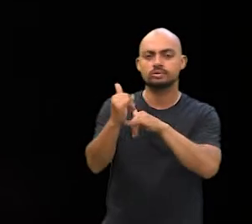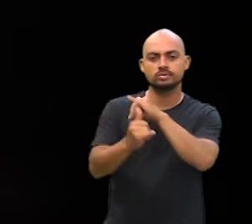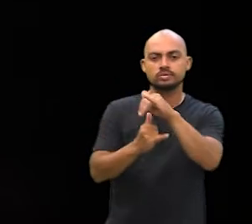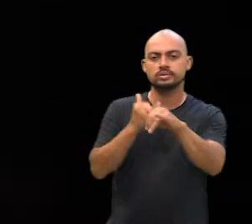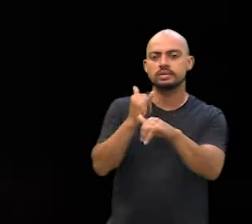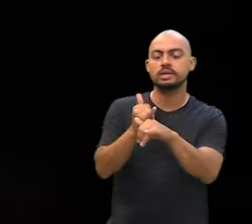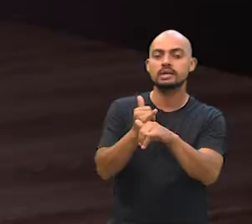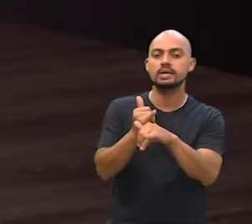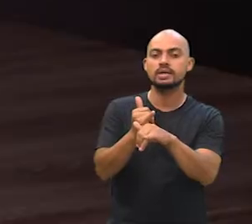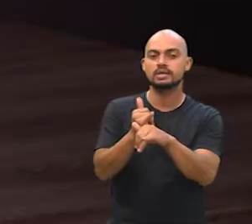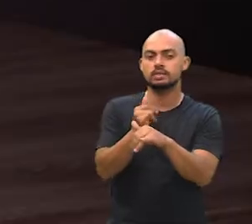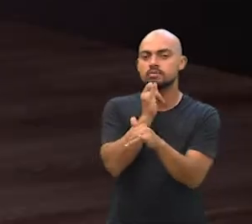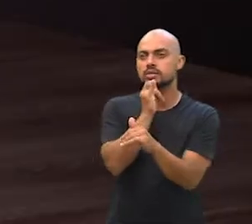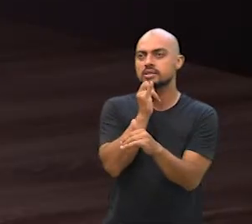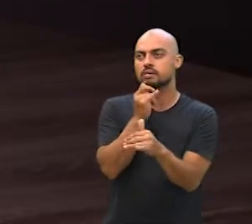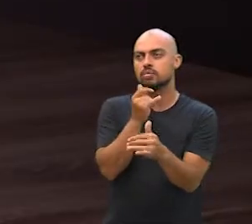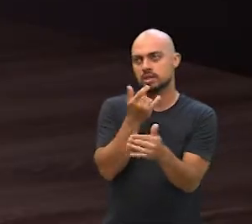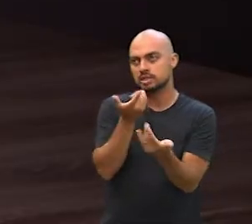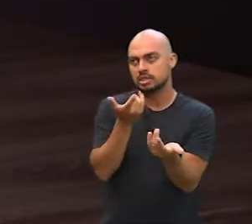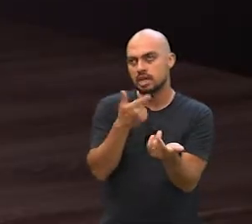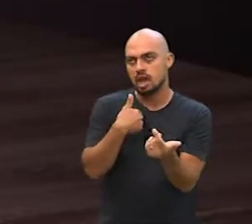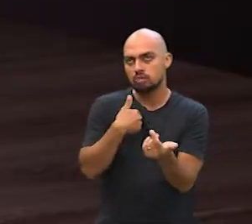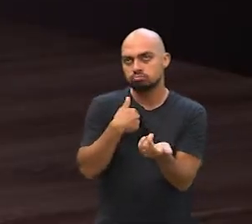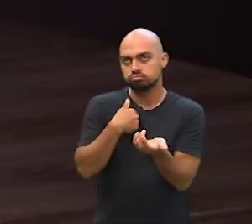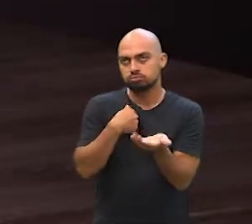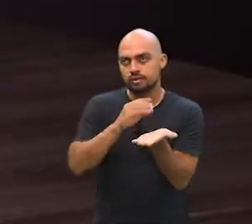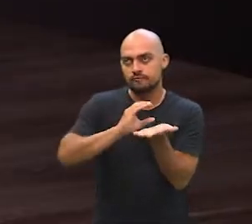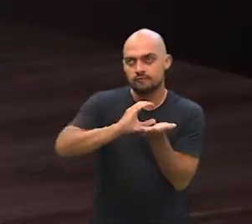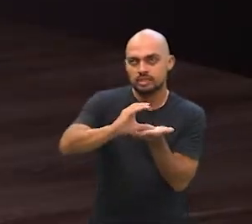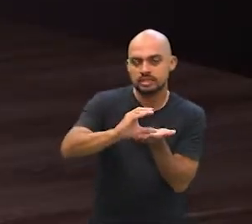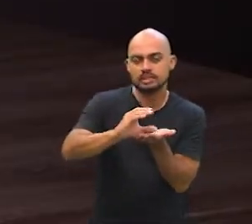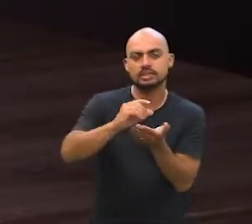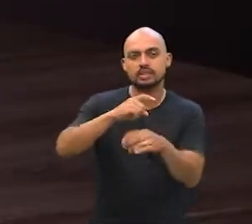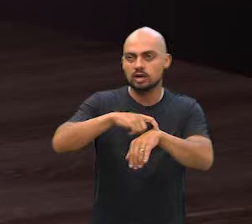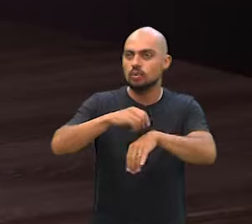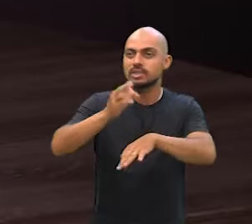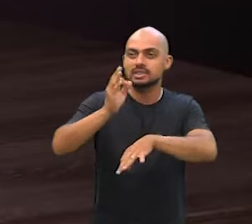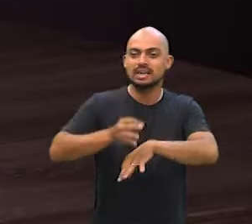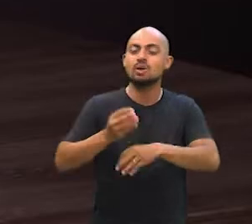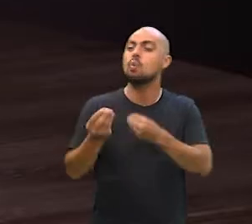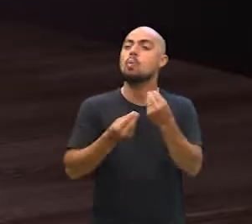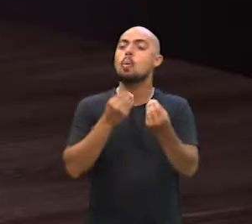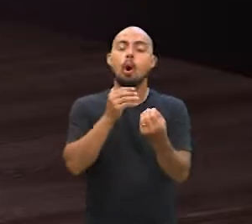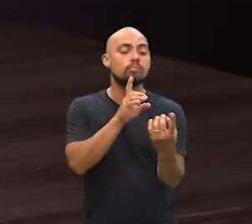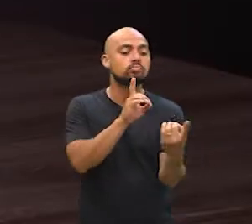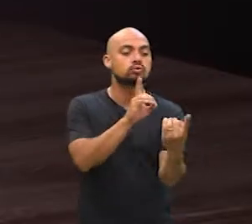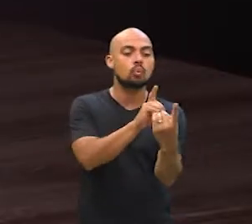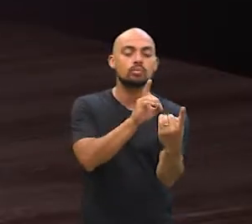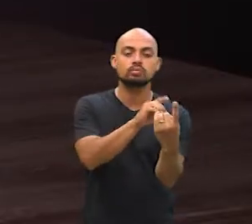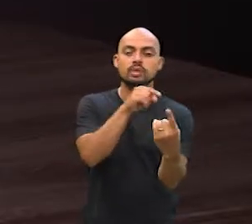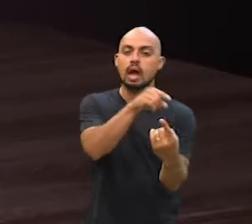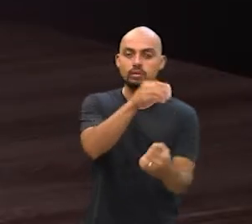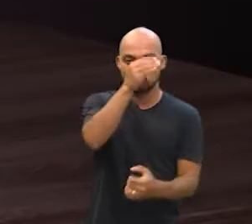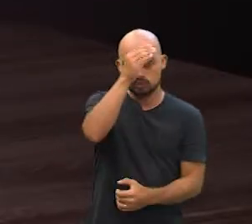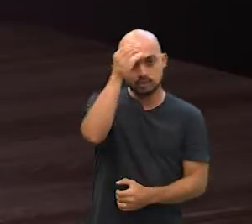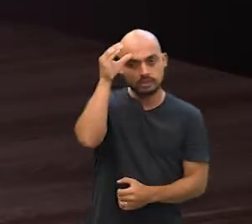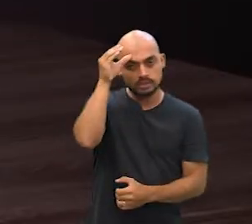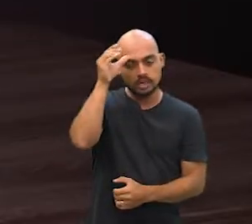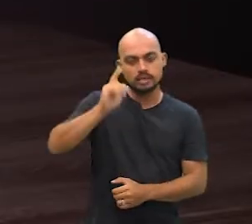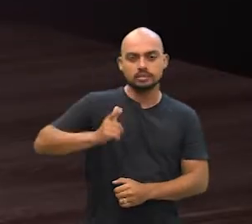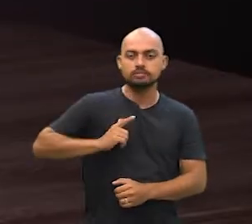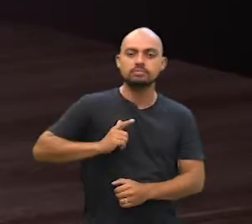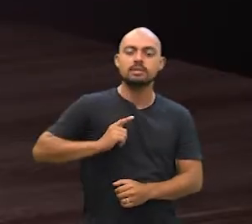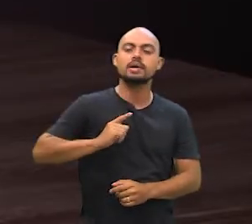internet, olha, acho que está na hora de eu investir, eu não investi ainda. Como que foi captar esse cliente para que você tivesse